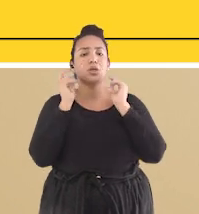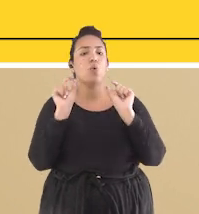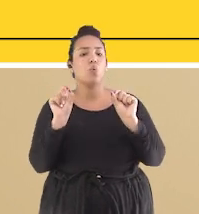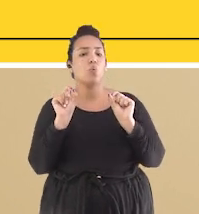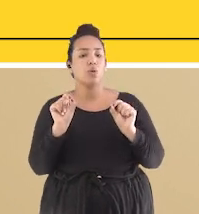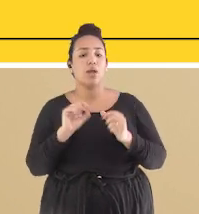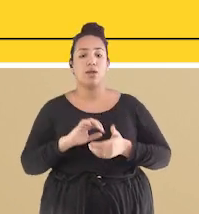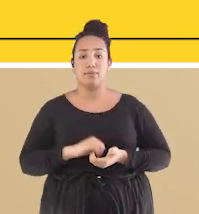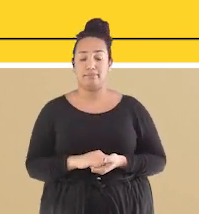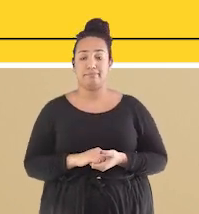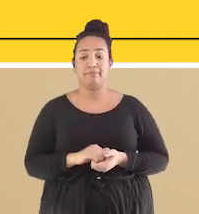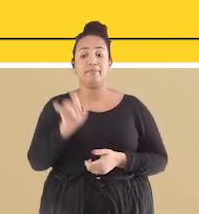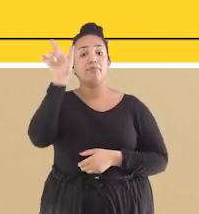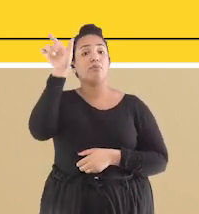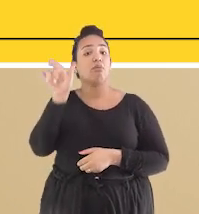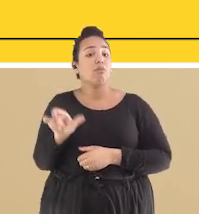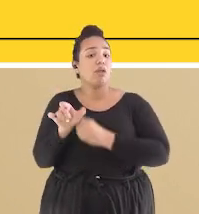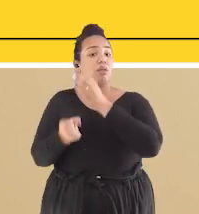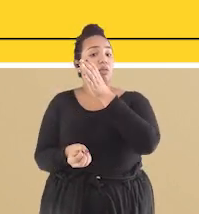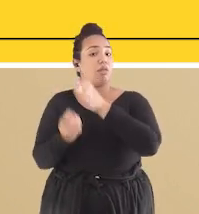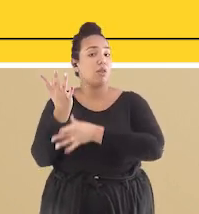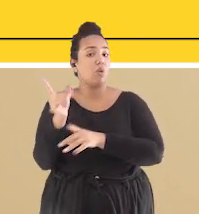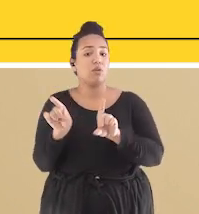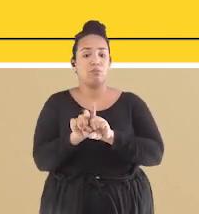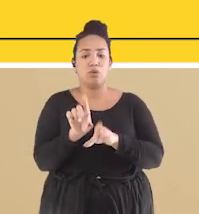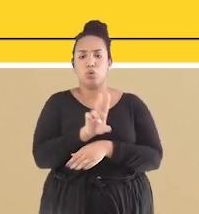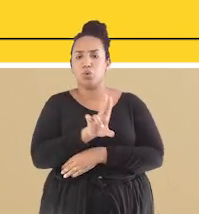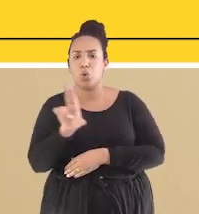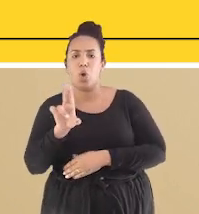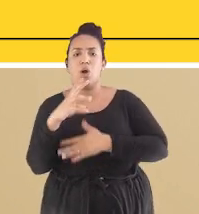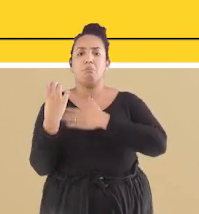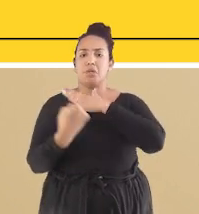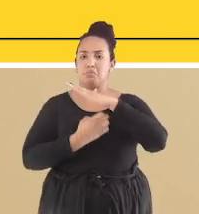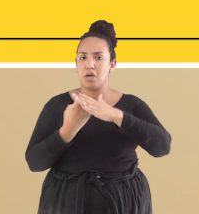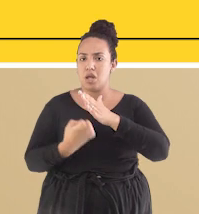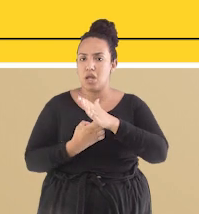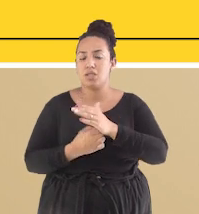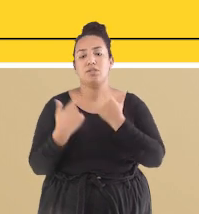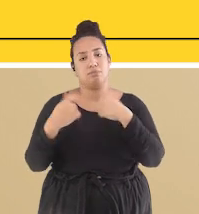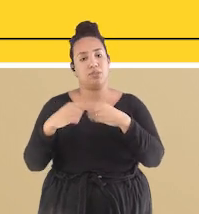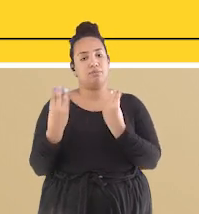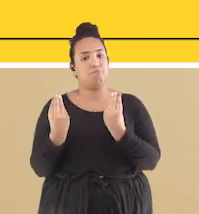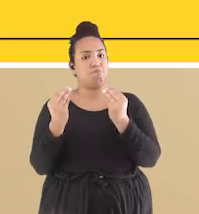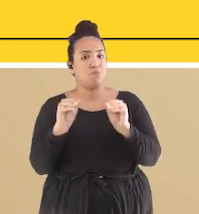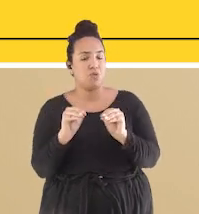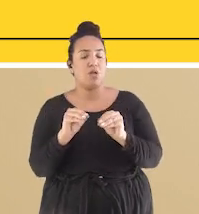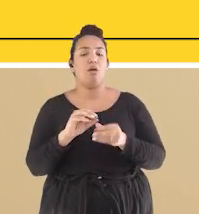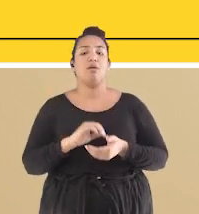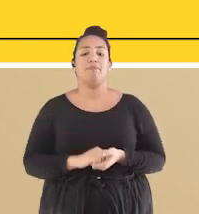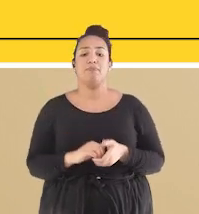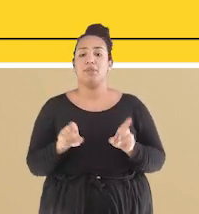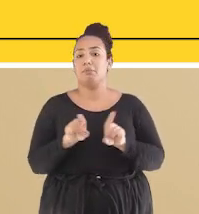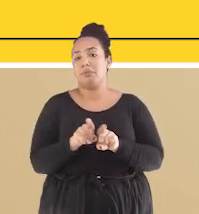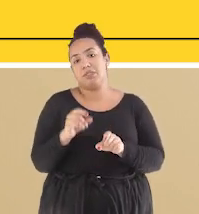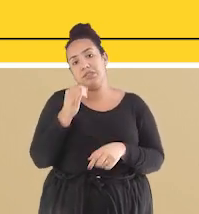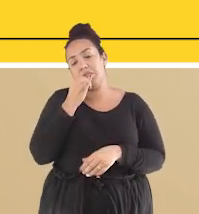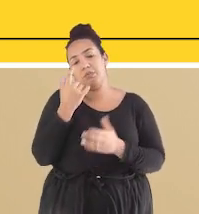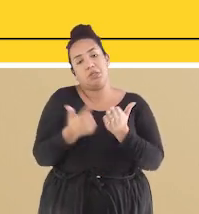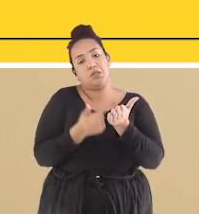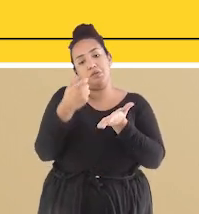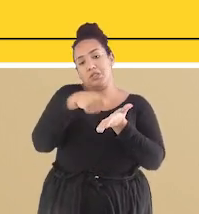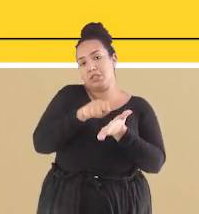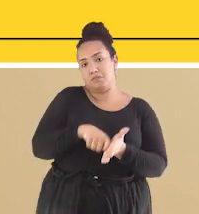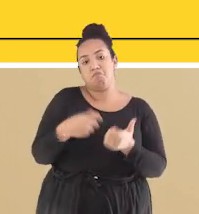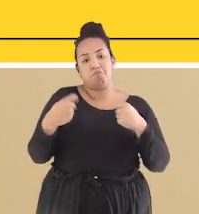são: quem criou aquilo, o nome da pessoa ou empresa que criou aquele produto, dirigiu o filme, escreveu aquela